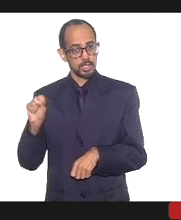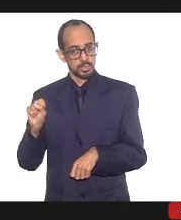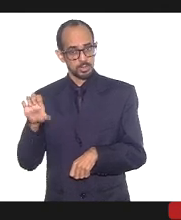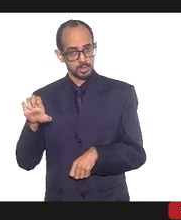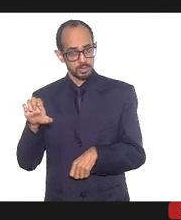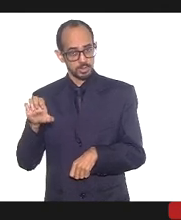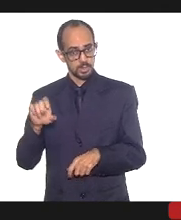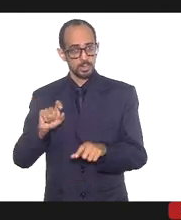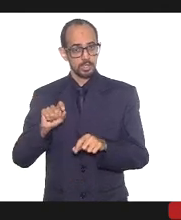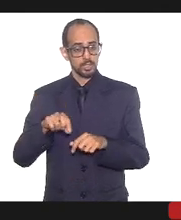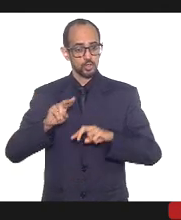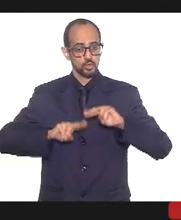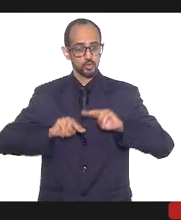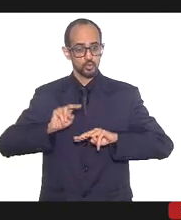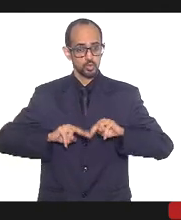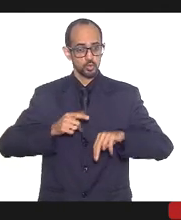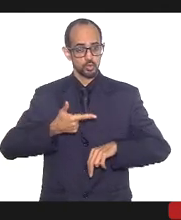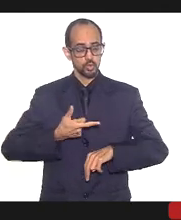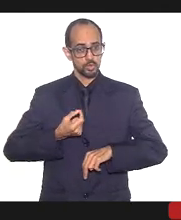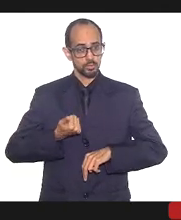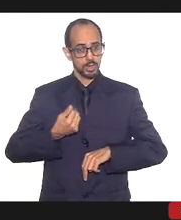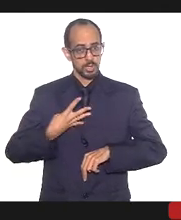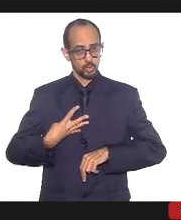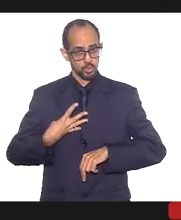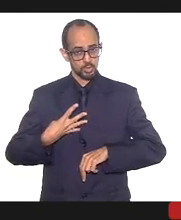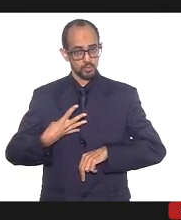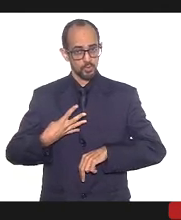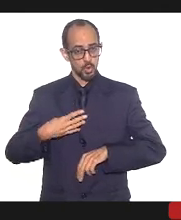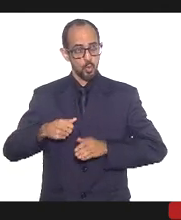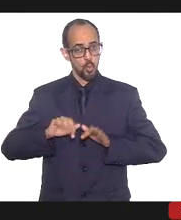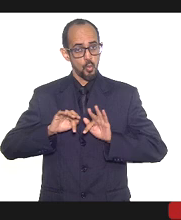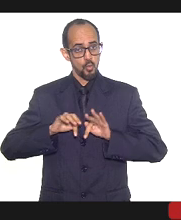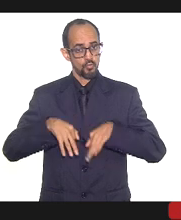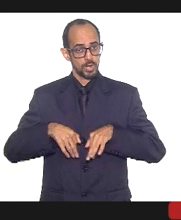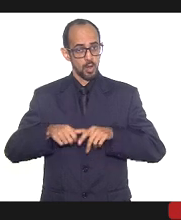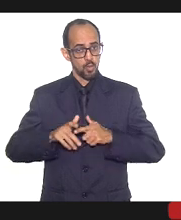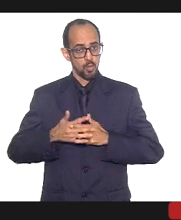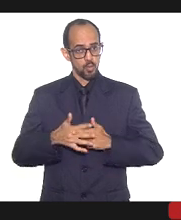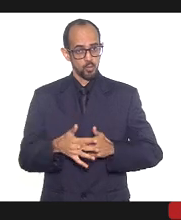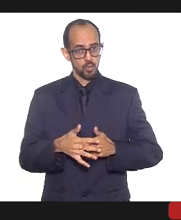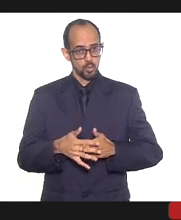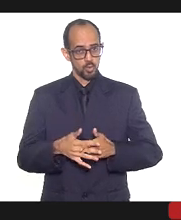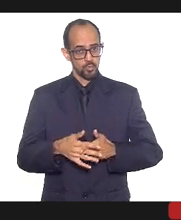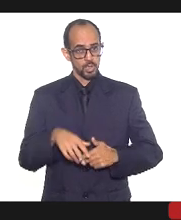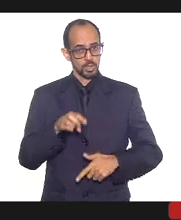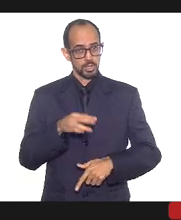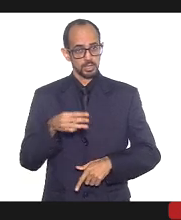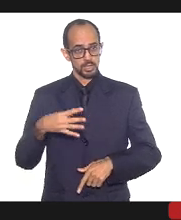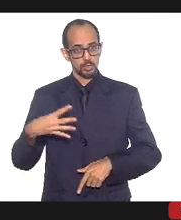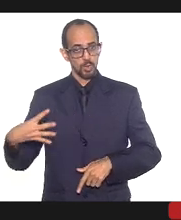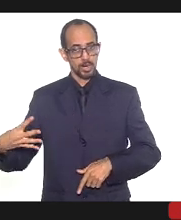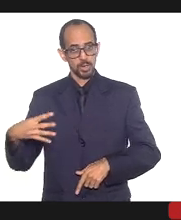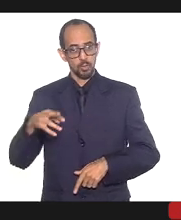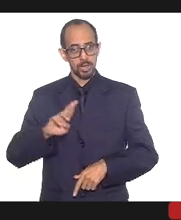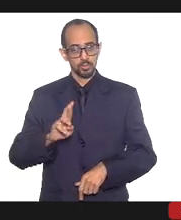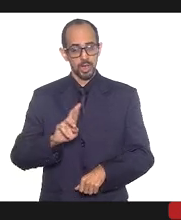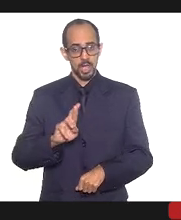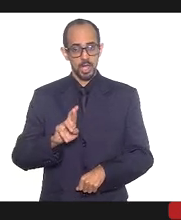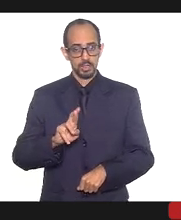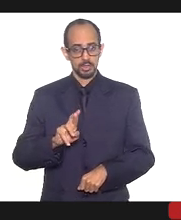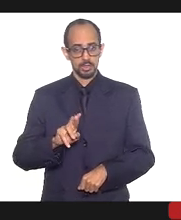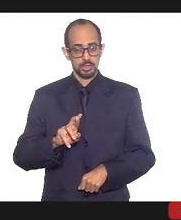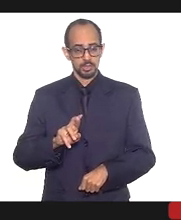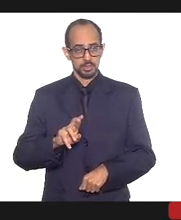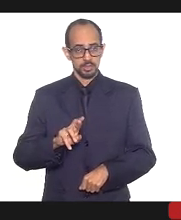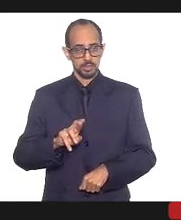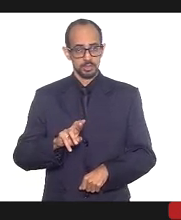de 2014, quando ocorreu o último reajuste salarial do professor, era de R$ 344,44. Hoje,